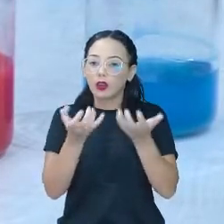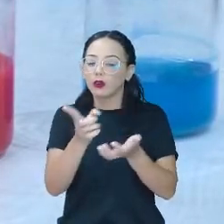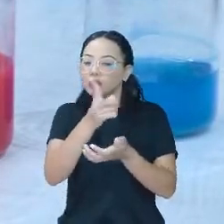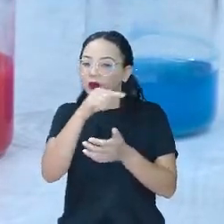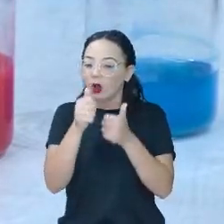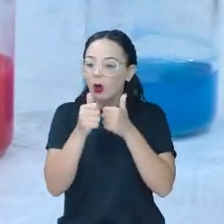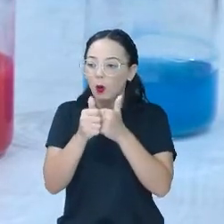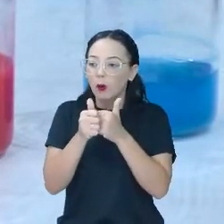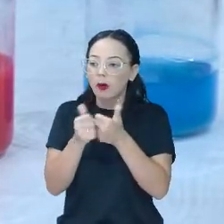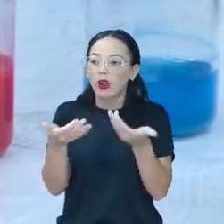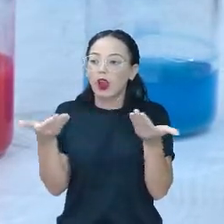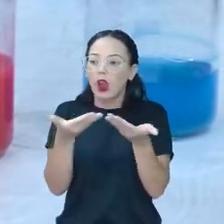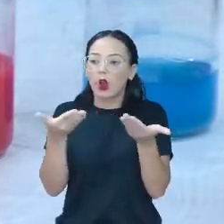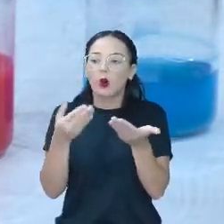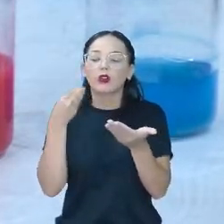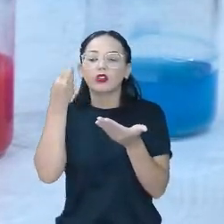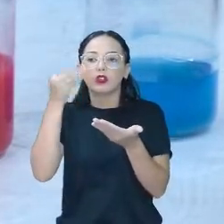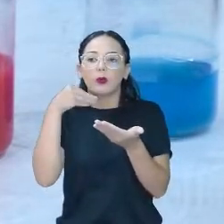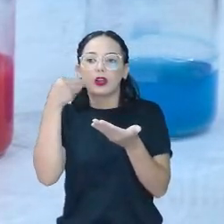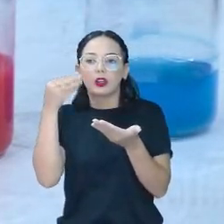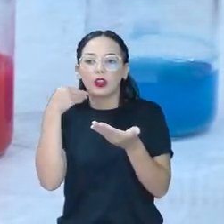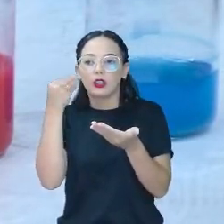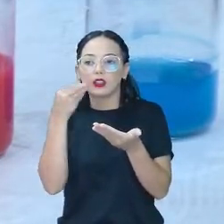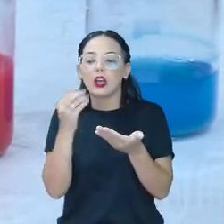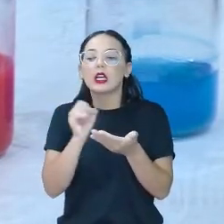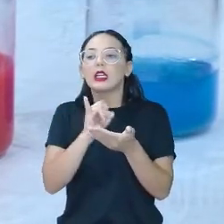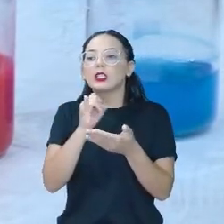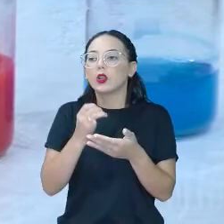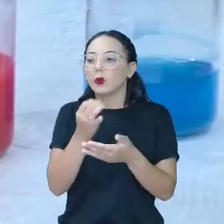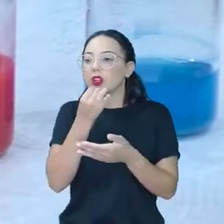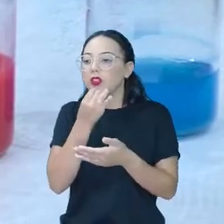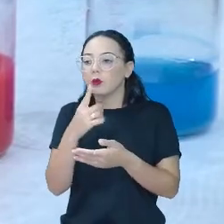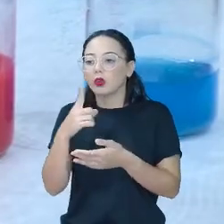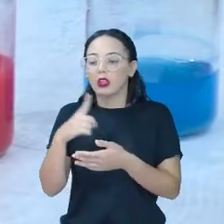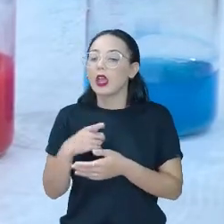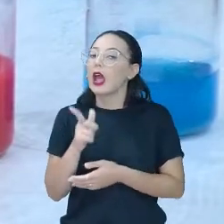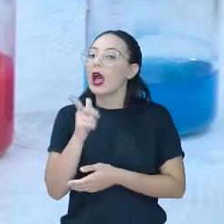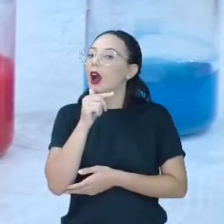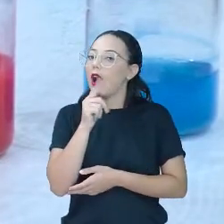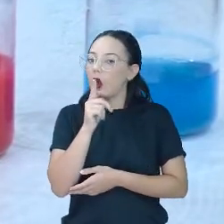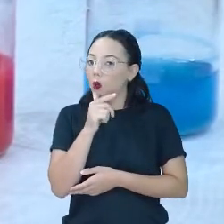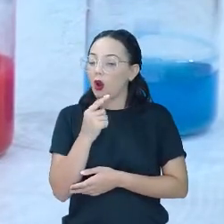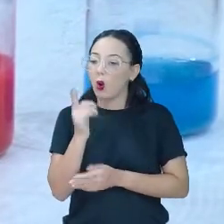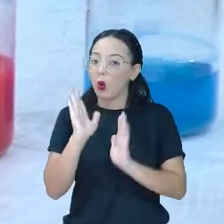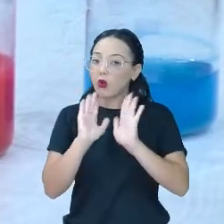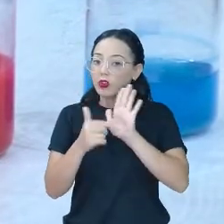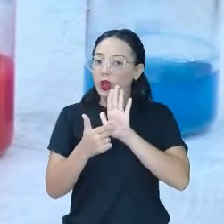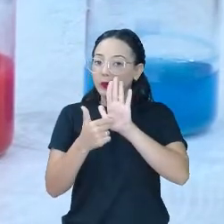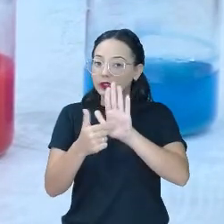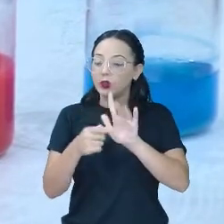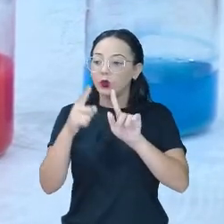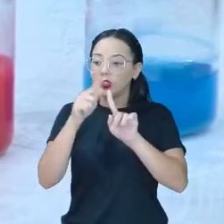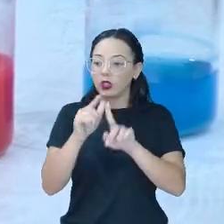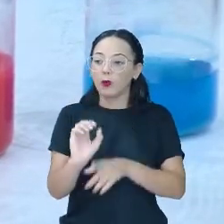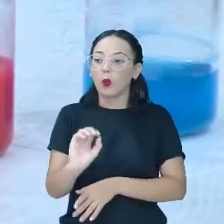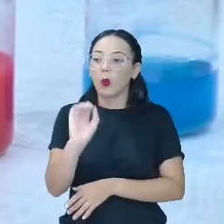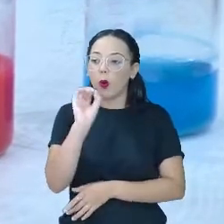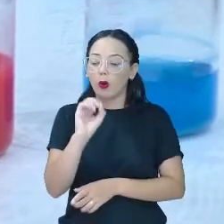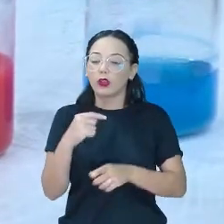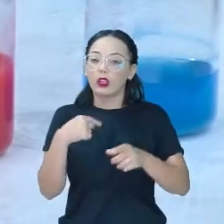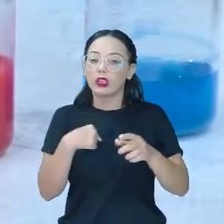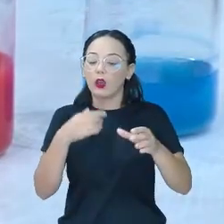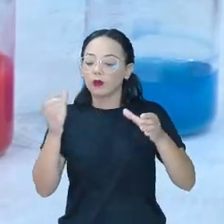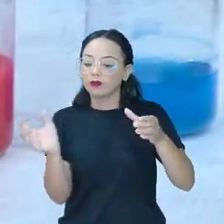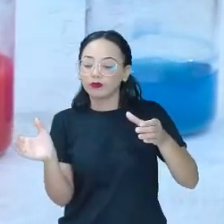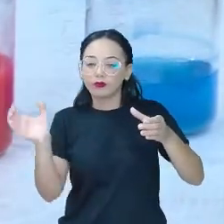me acompanhem aqui nessa experiência. Se eu pego um pouco da água que está representando o tipo O, e coloco